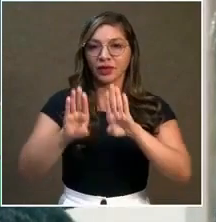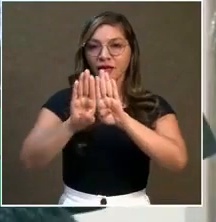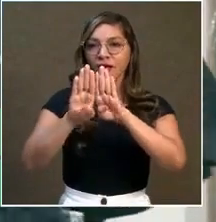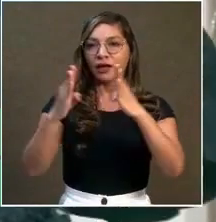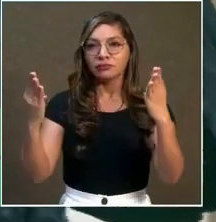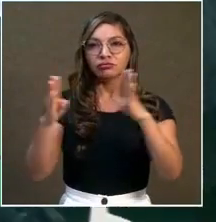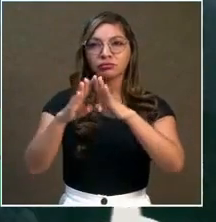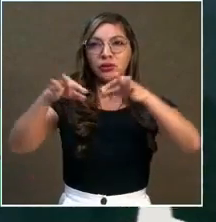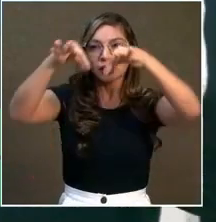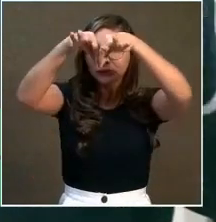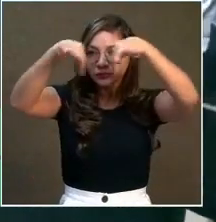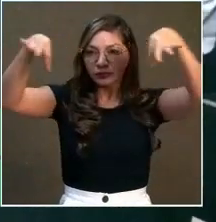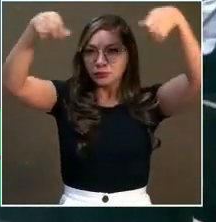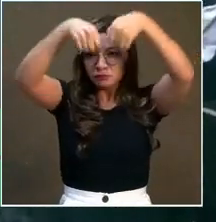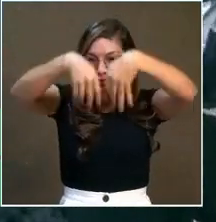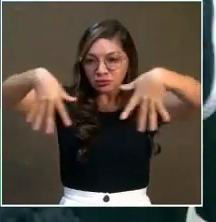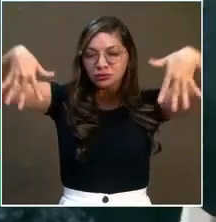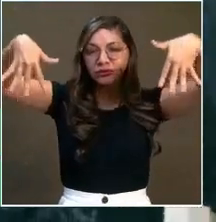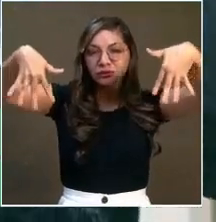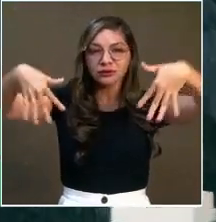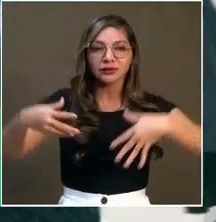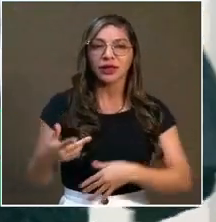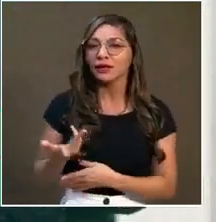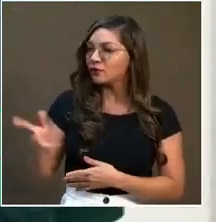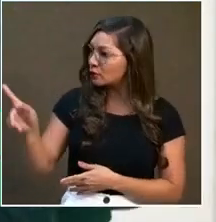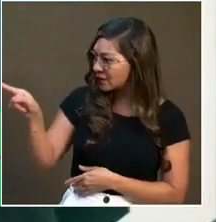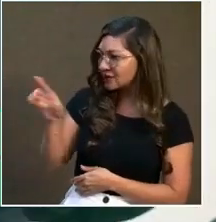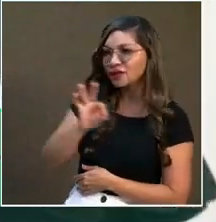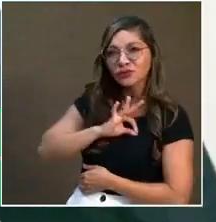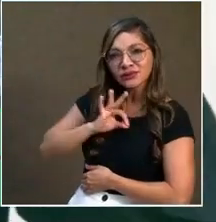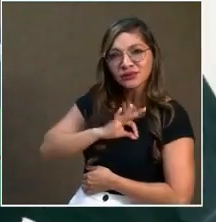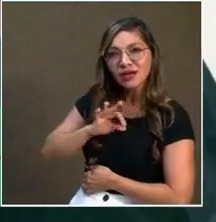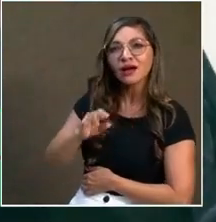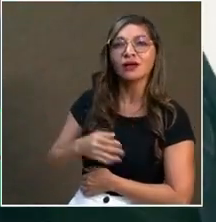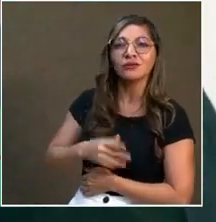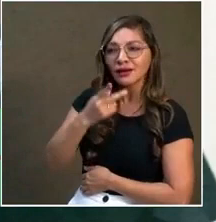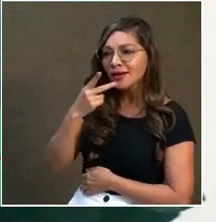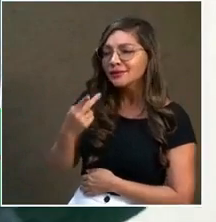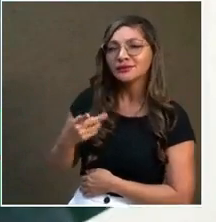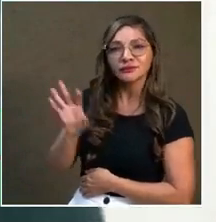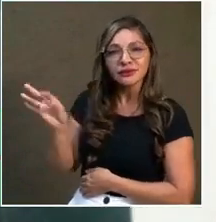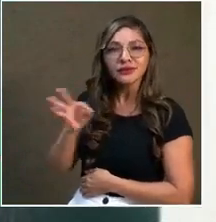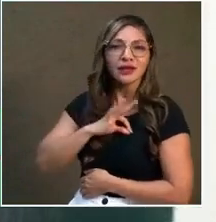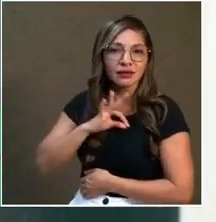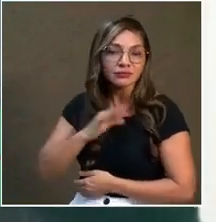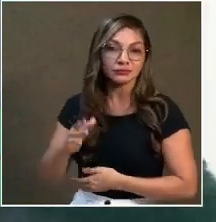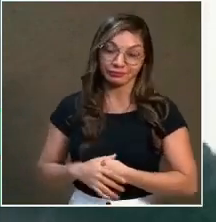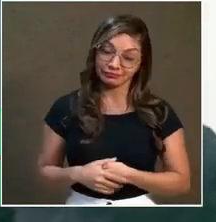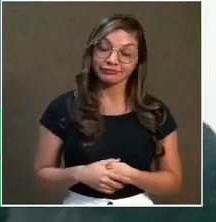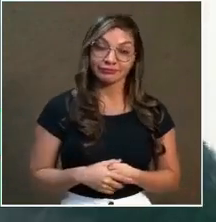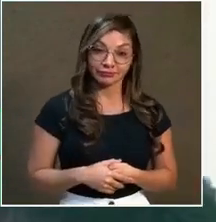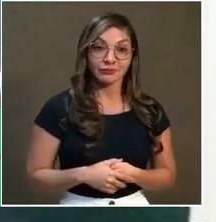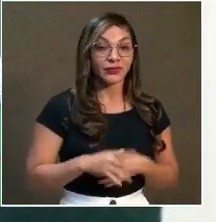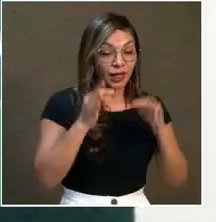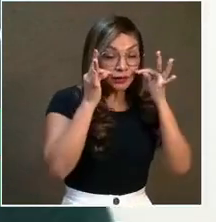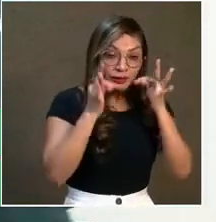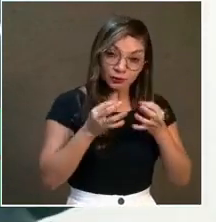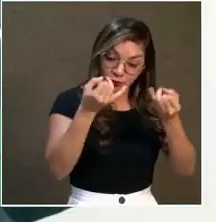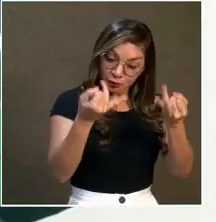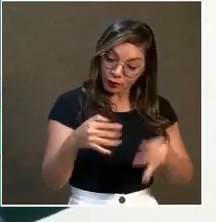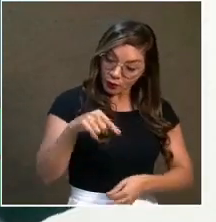cortina, e ela falou que ele era policial e tudo mais. Quem falou aqui foi a testemunha. Foi a